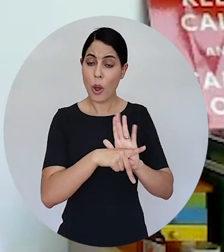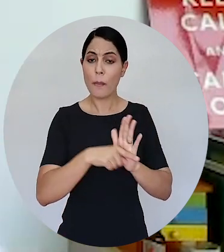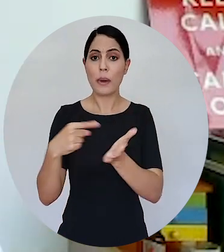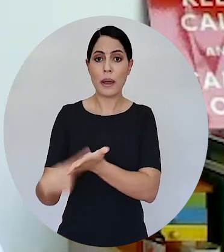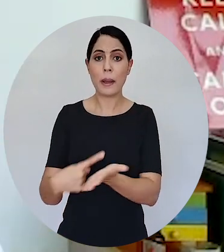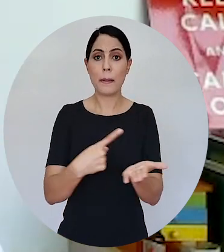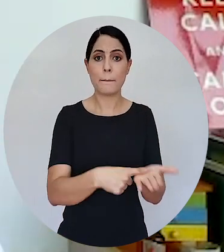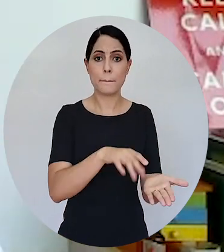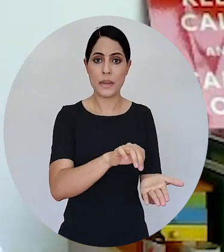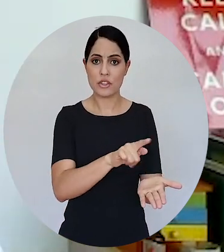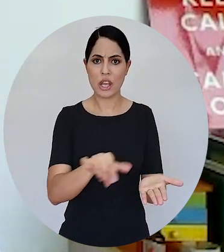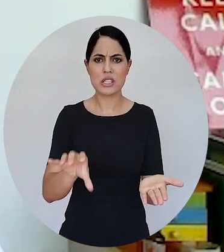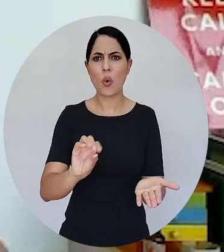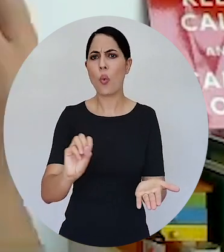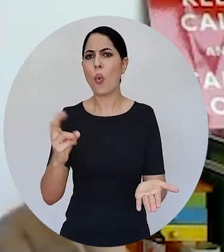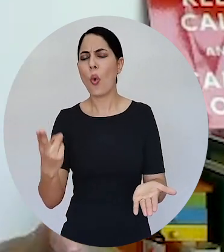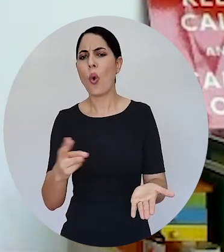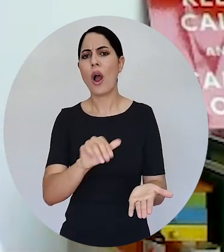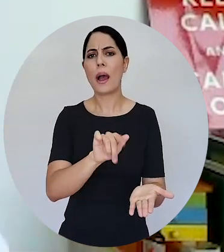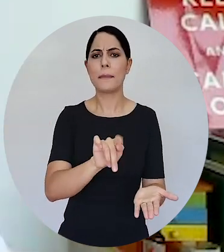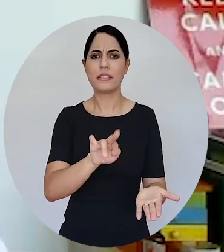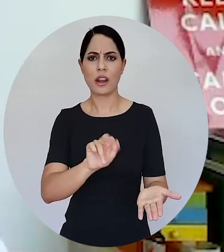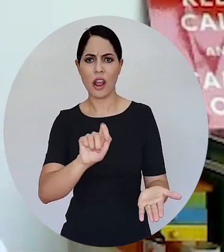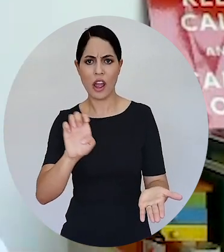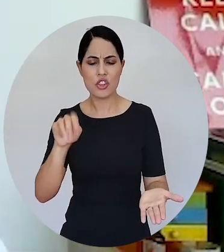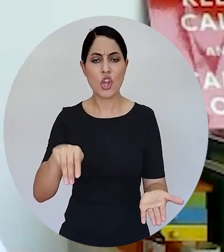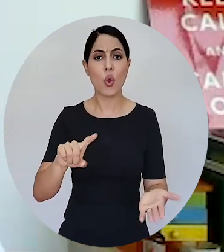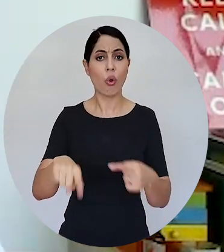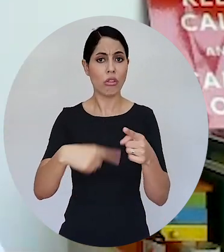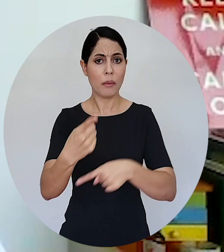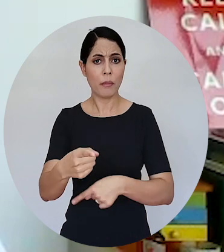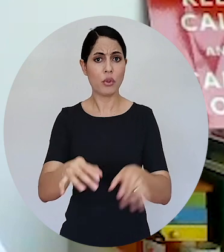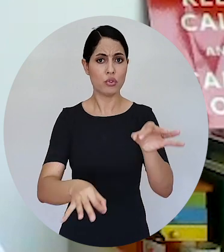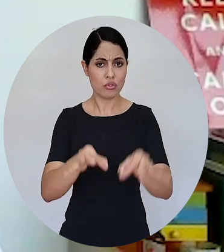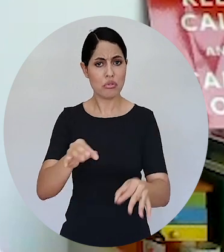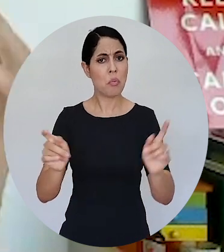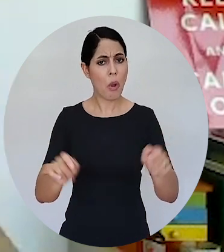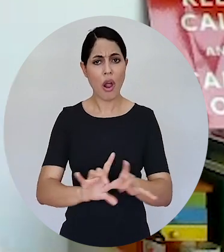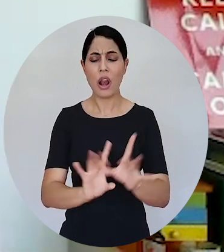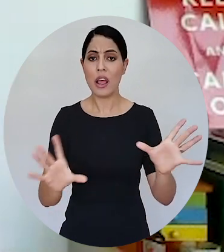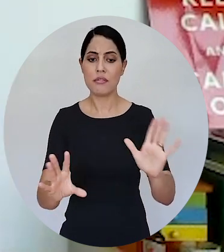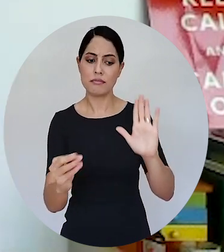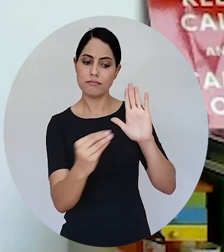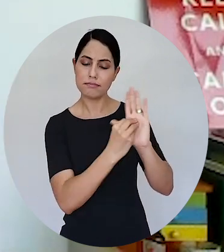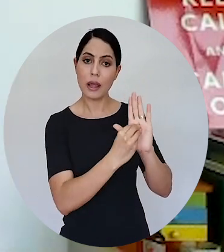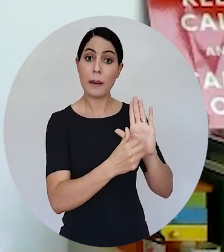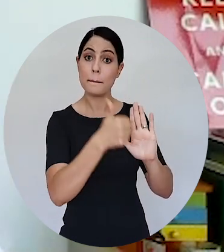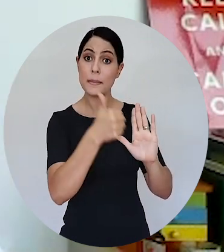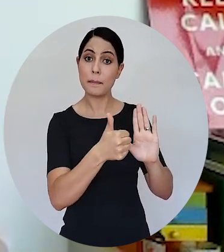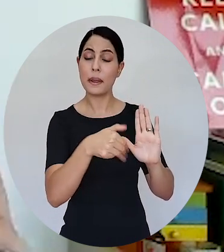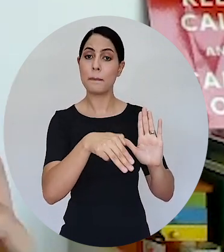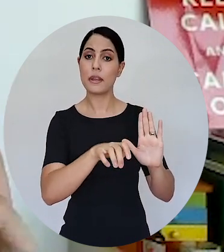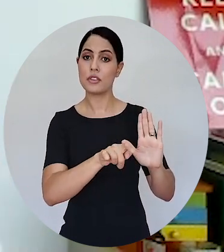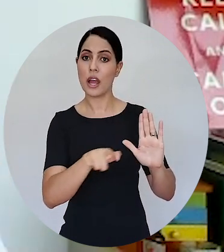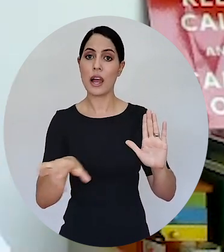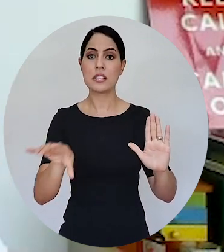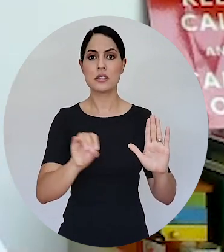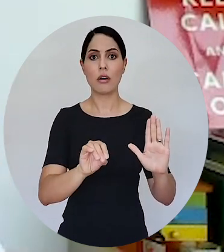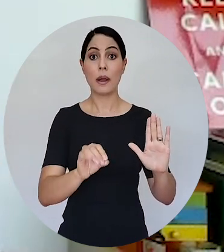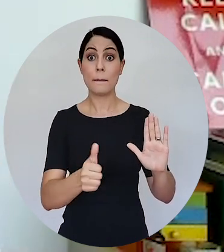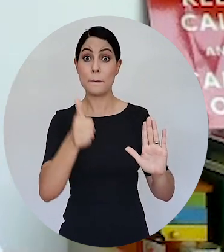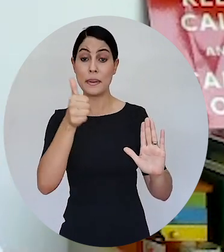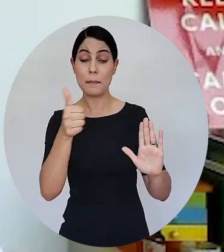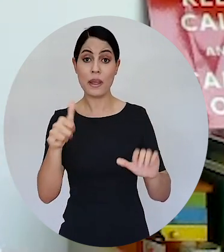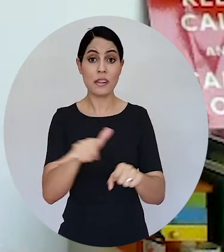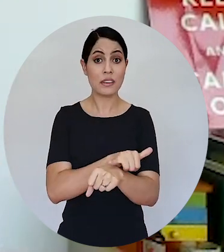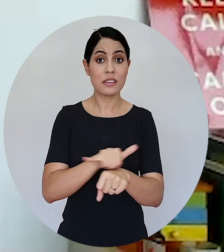seguida, por exemplo, de uma arbitragem, ou inclusive de um processo judicial, mas colocar a mediação como uma primeira porta,